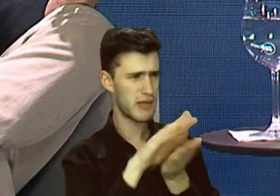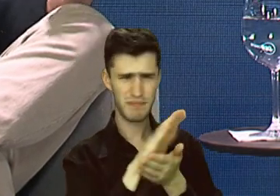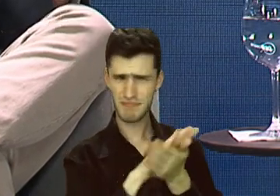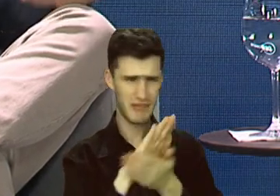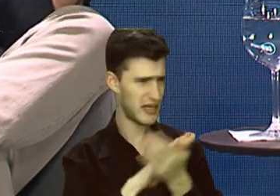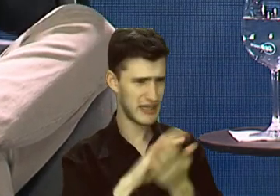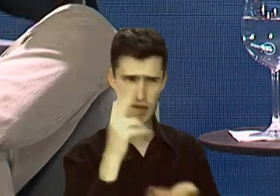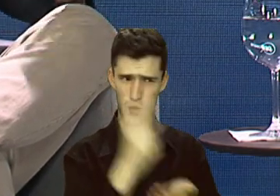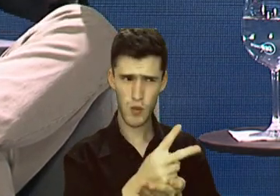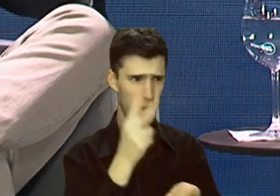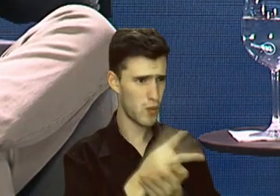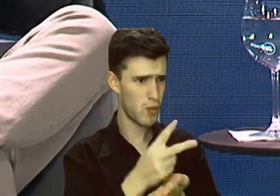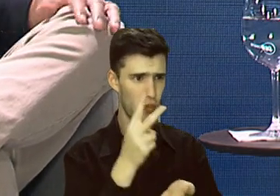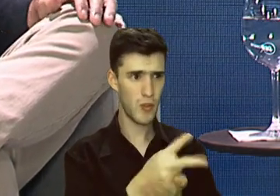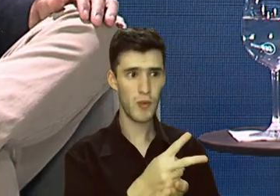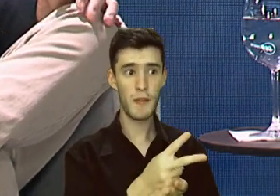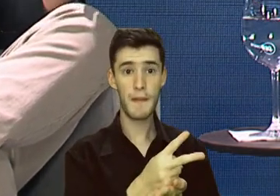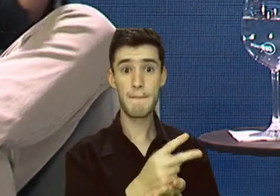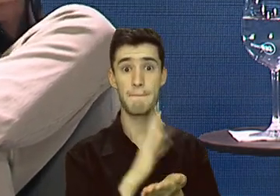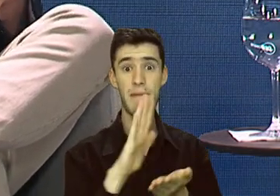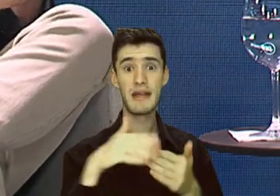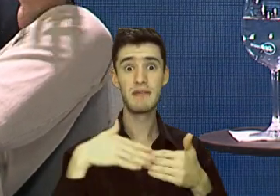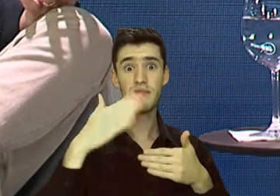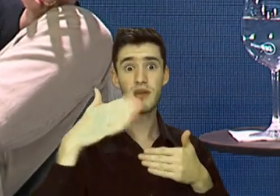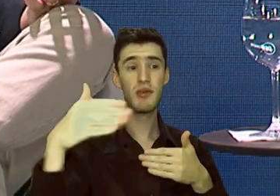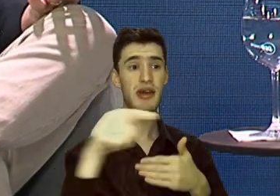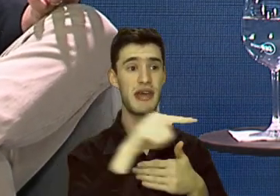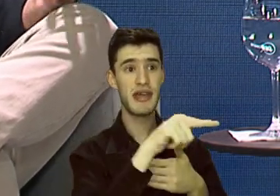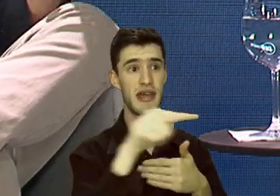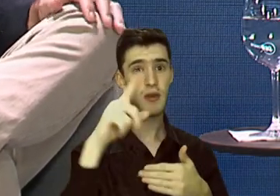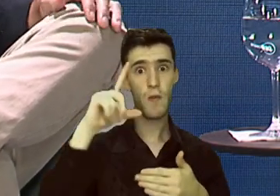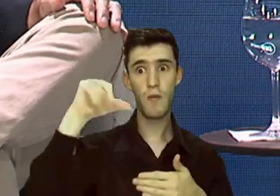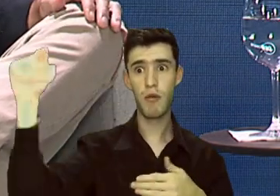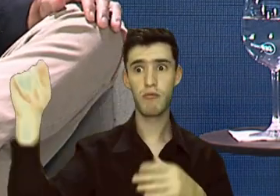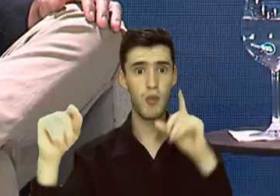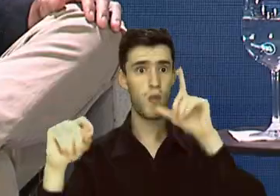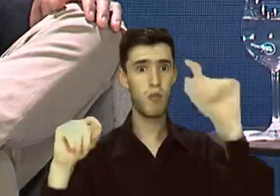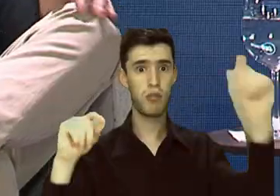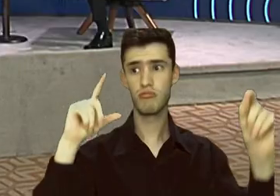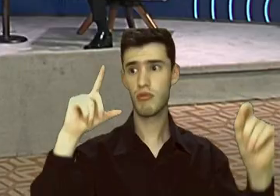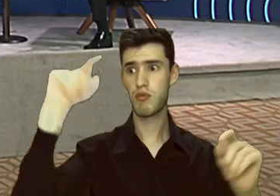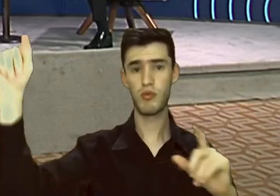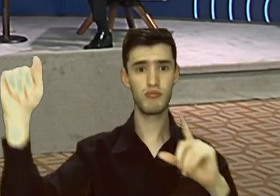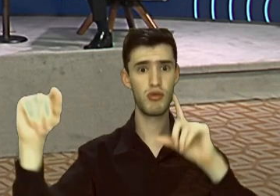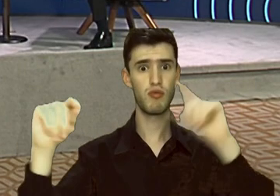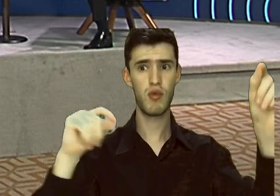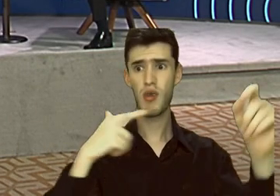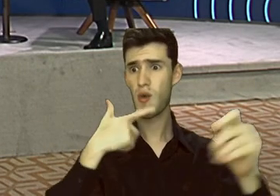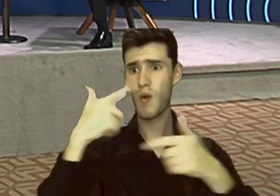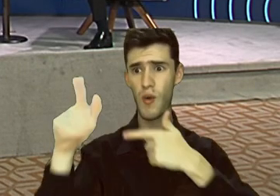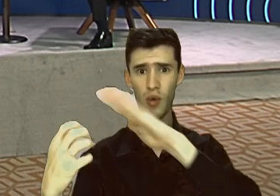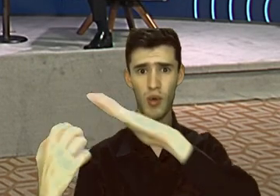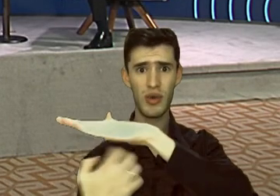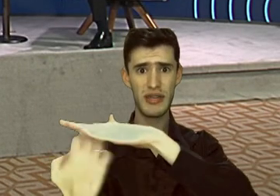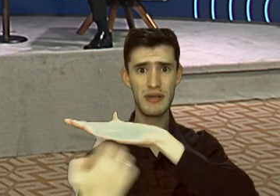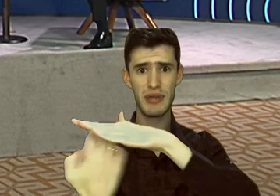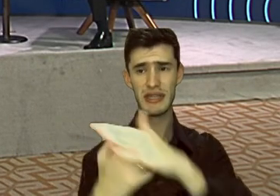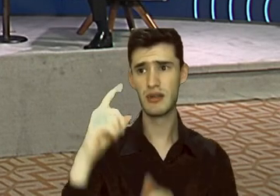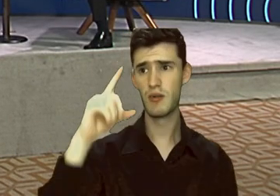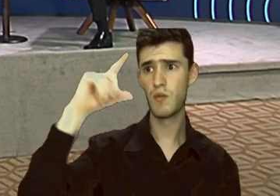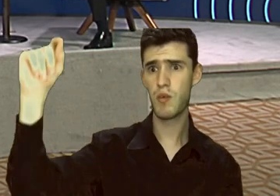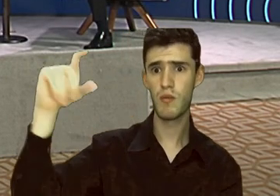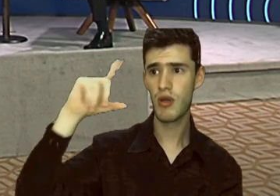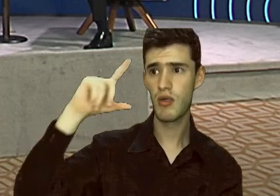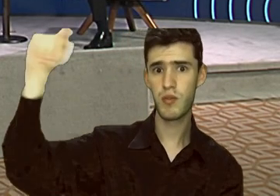depois a gente colaboradores começa sair sair não só para outras empresas aqui do ecossistema mas para fora né porque no mesmo